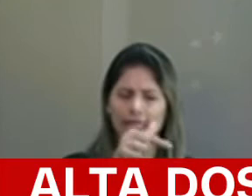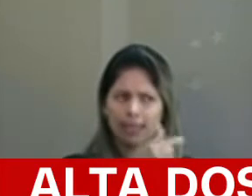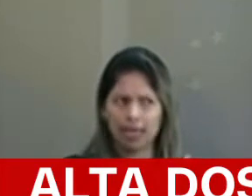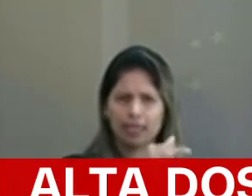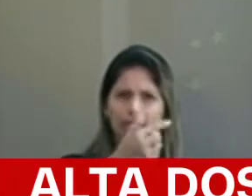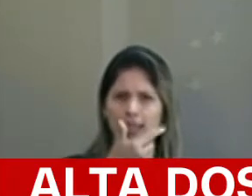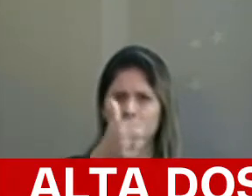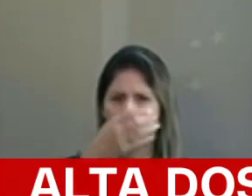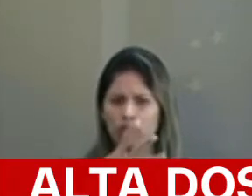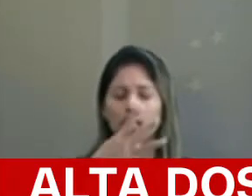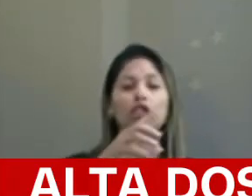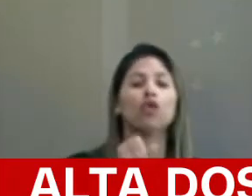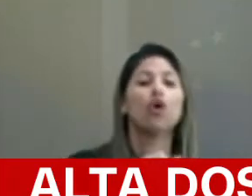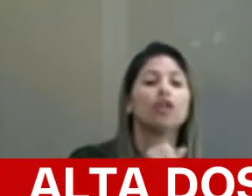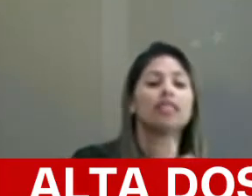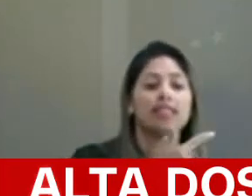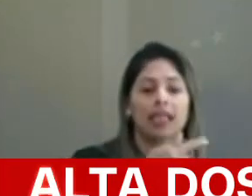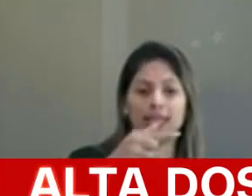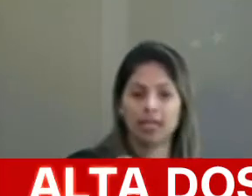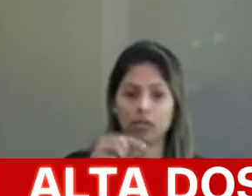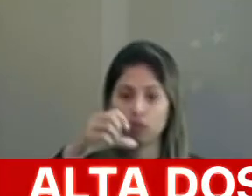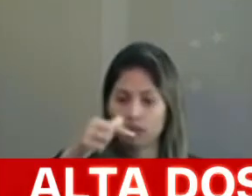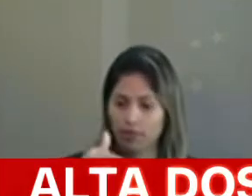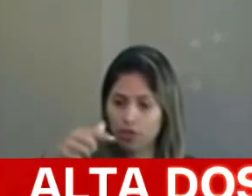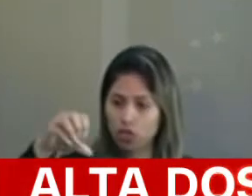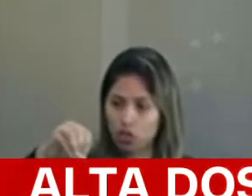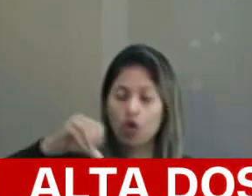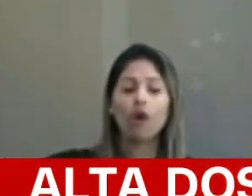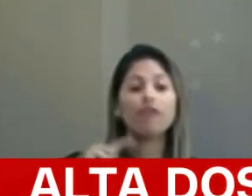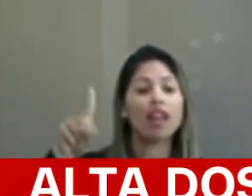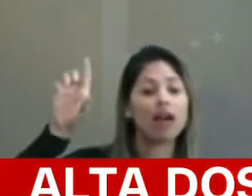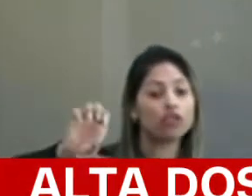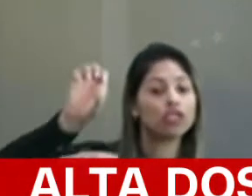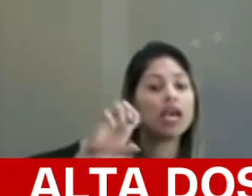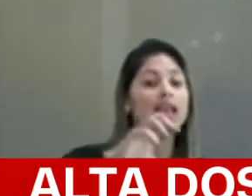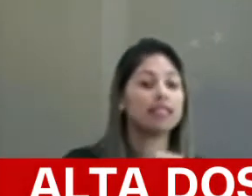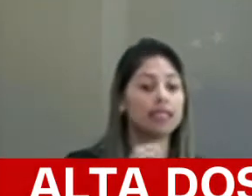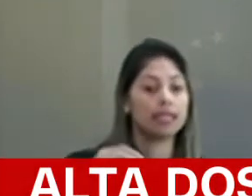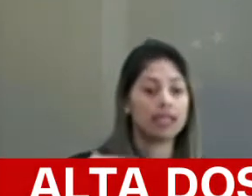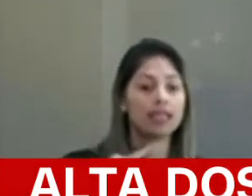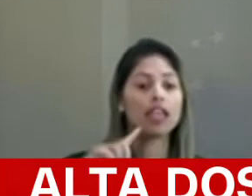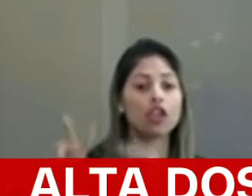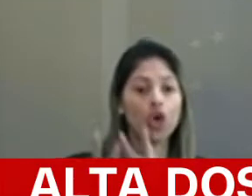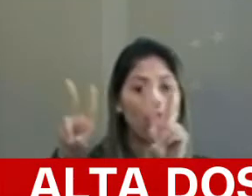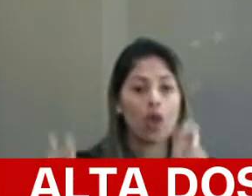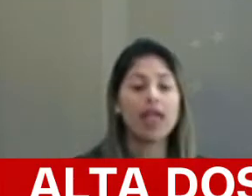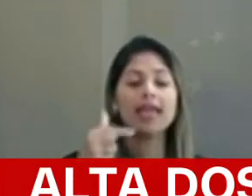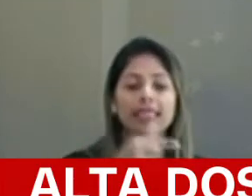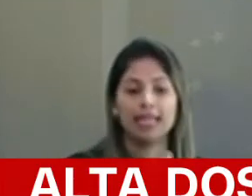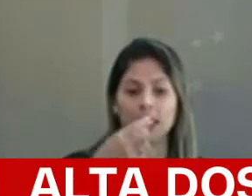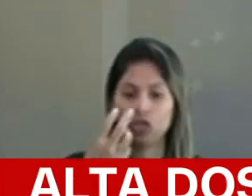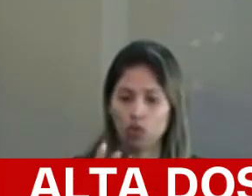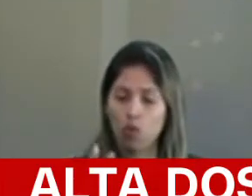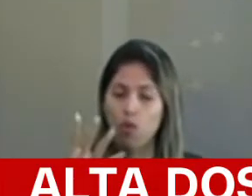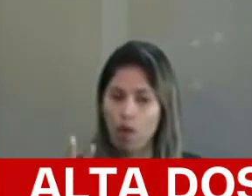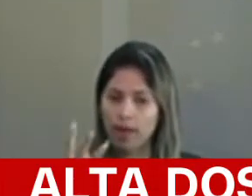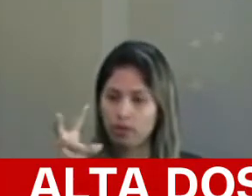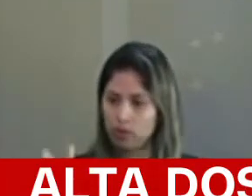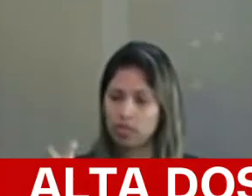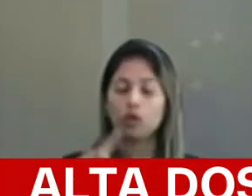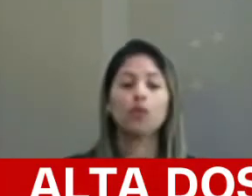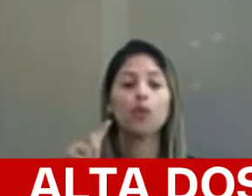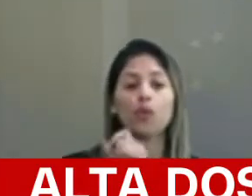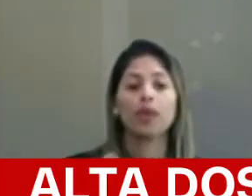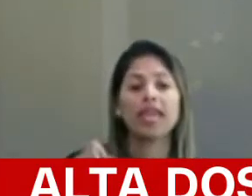714-139 de Santa Catarina, sobre a sistemática de repercussão geral, tema 745, em relação